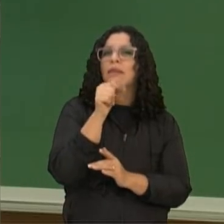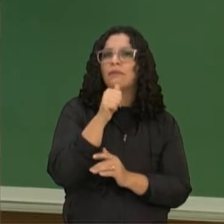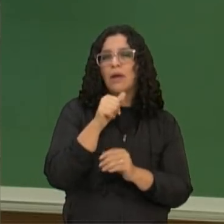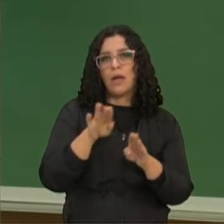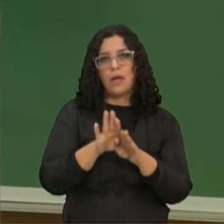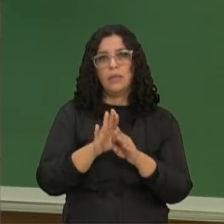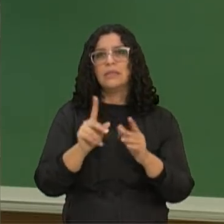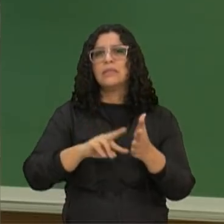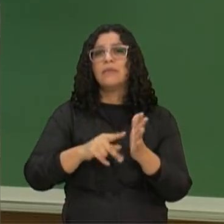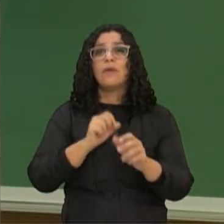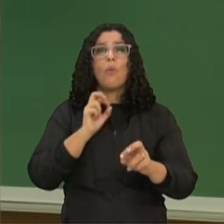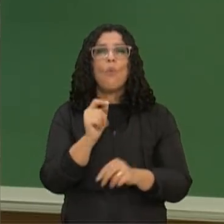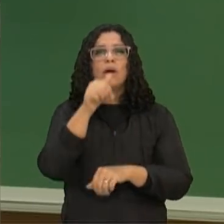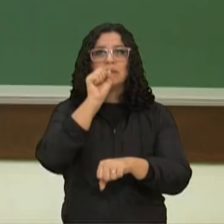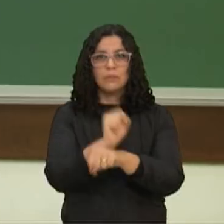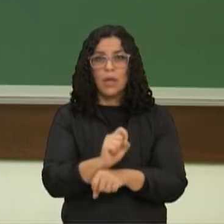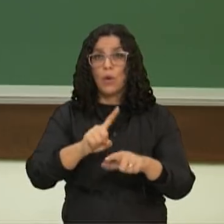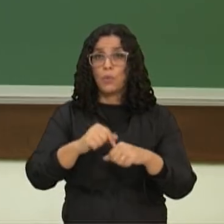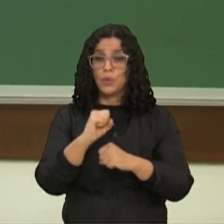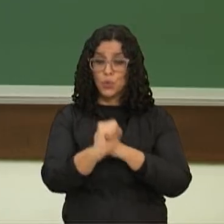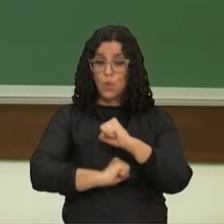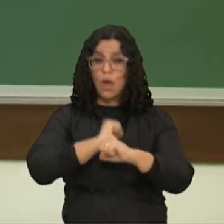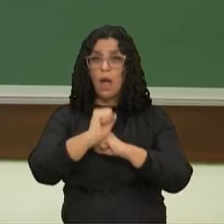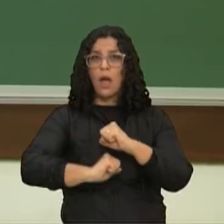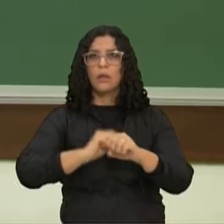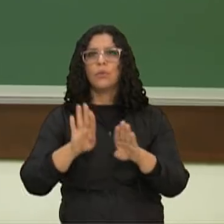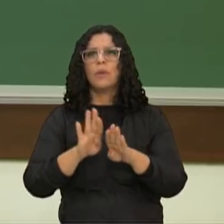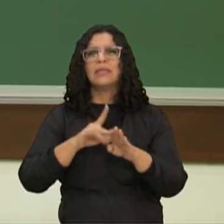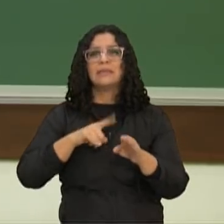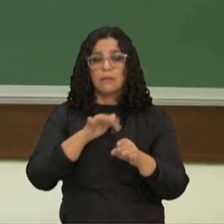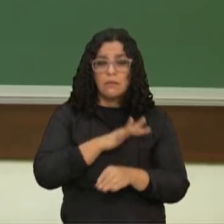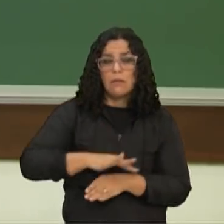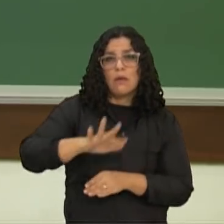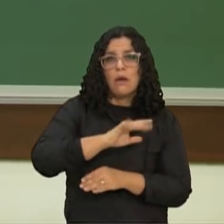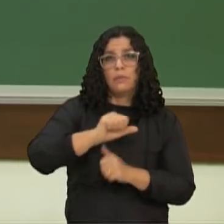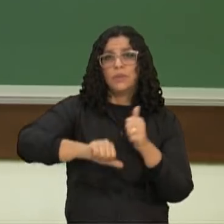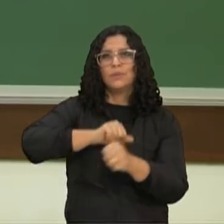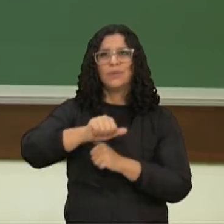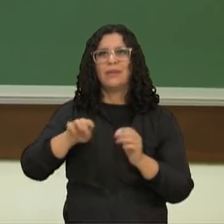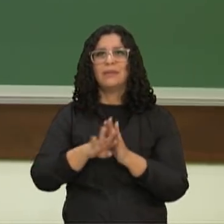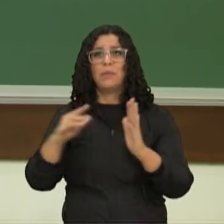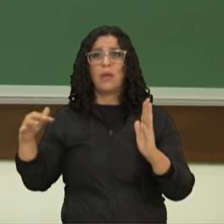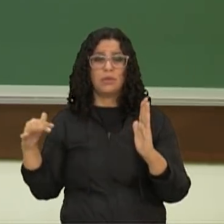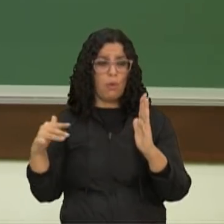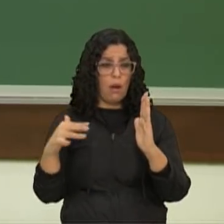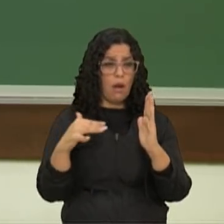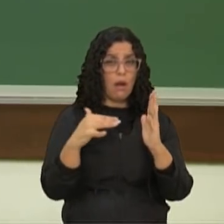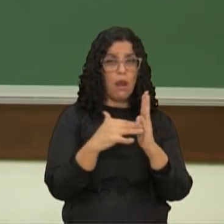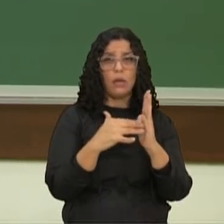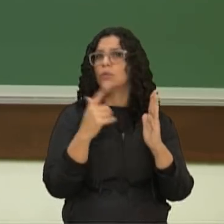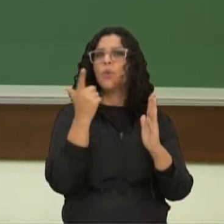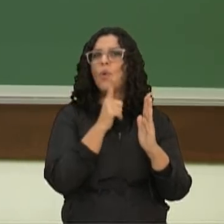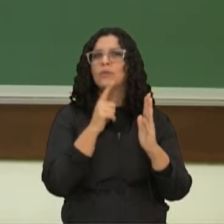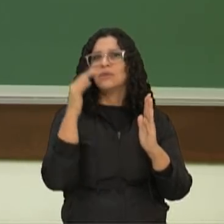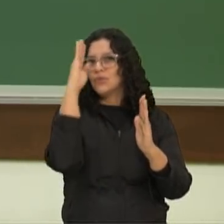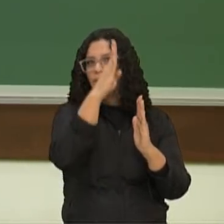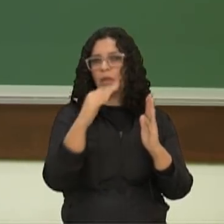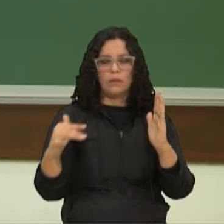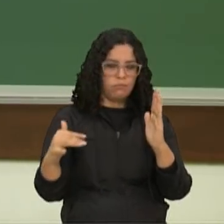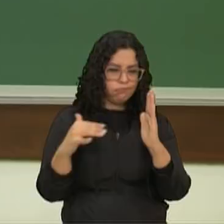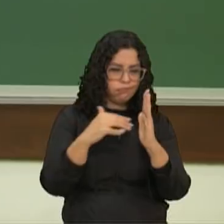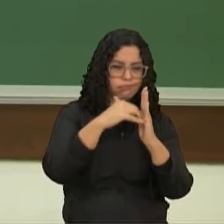mais constituintes, muito mais átomos na região, pelo qual você precisa transpor. E aí, dentro desse conceito, ele